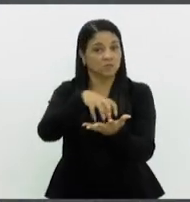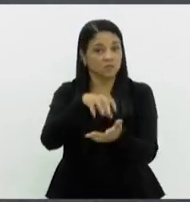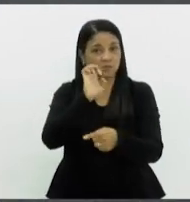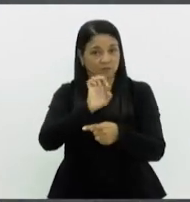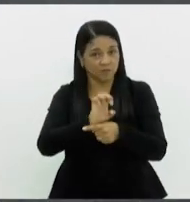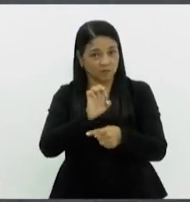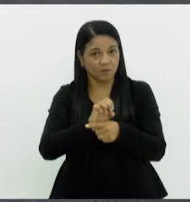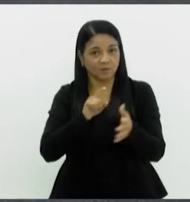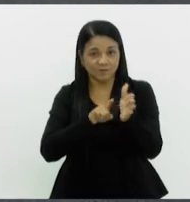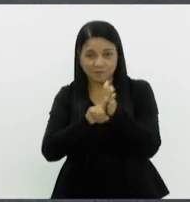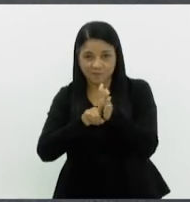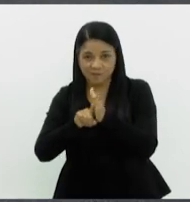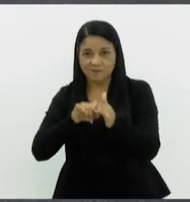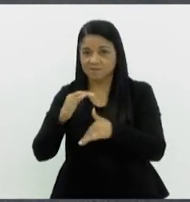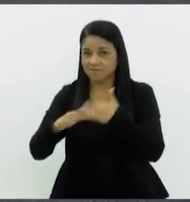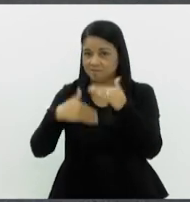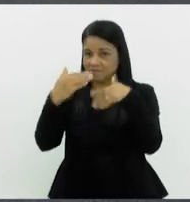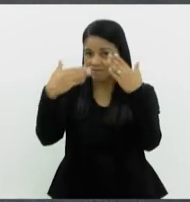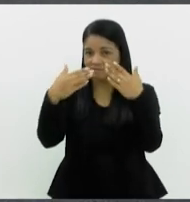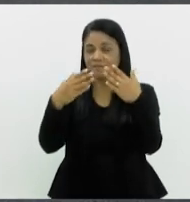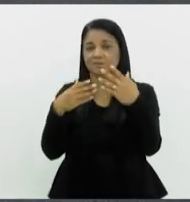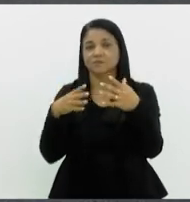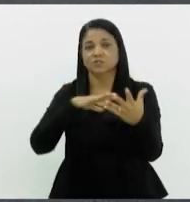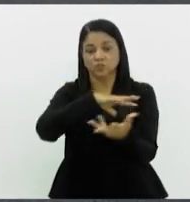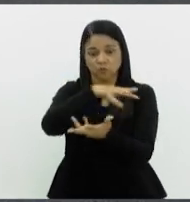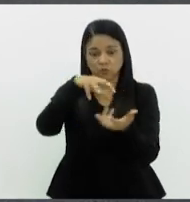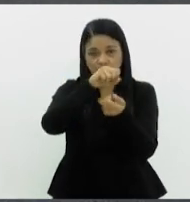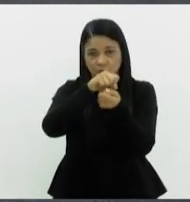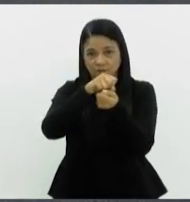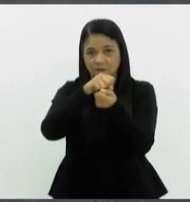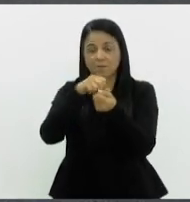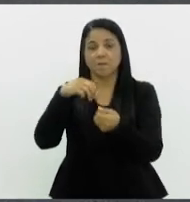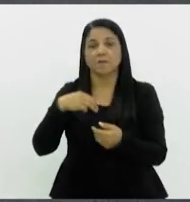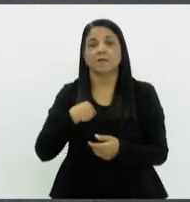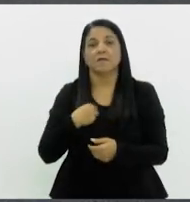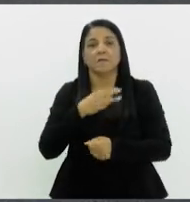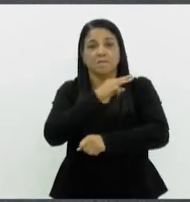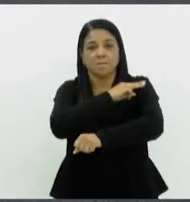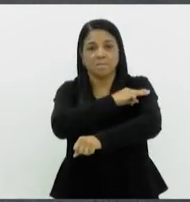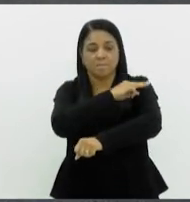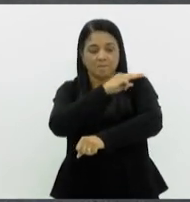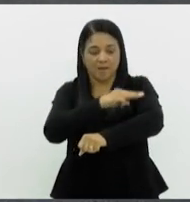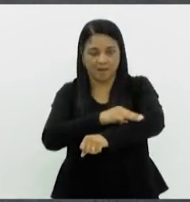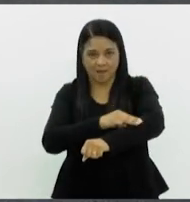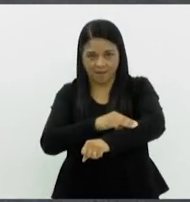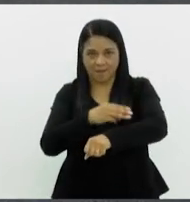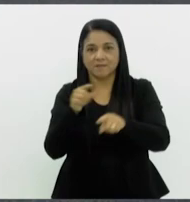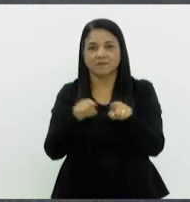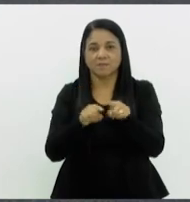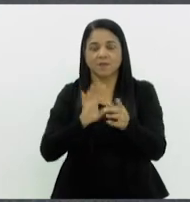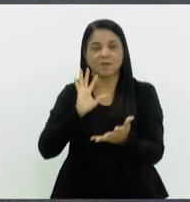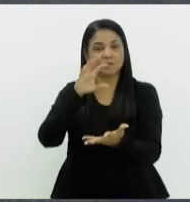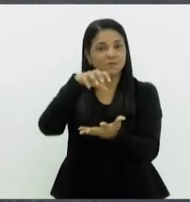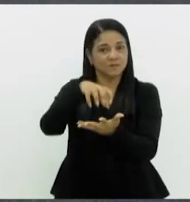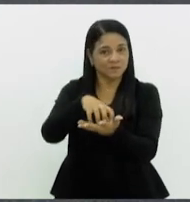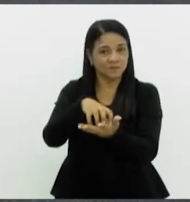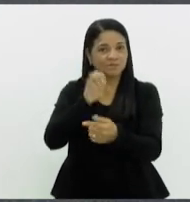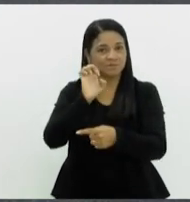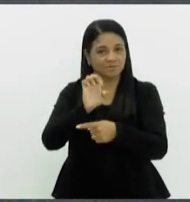Estadual de Pesquisa em Desenvolvimento Sustentável em Macaé, tem o Centro Estadual de Pesquisa